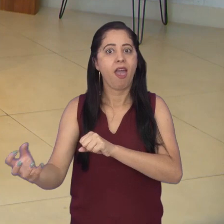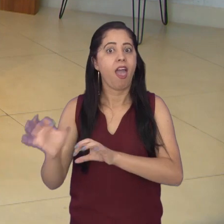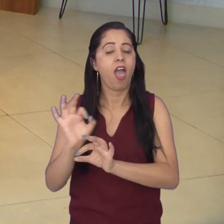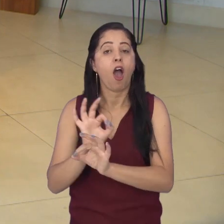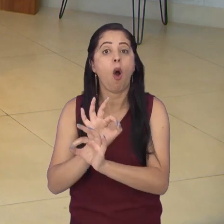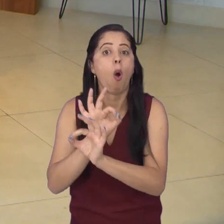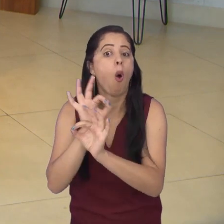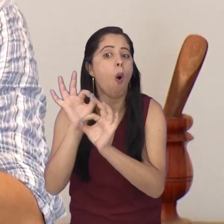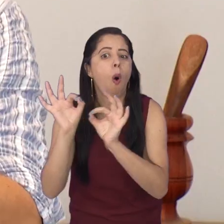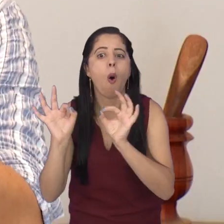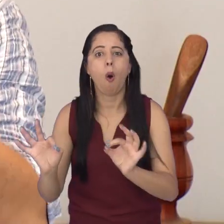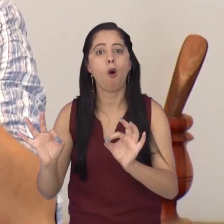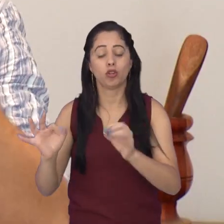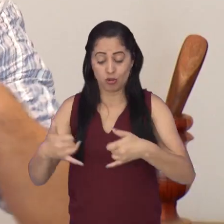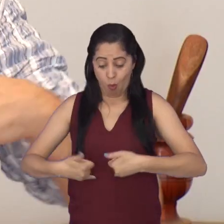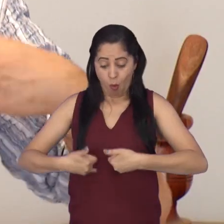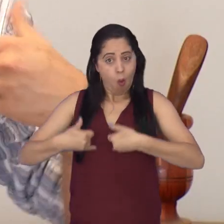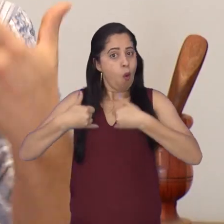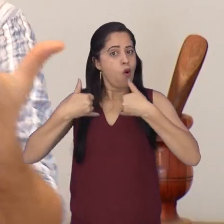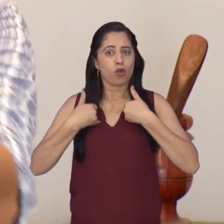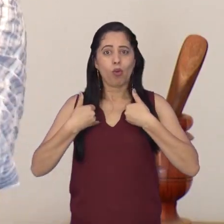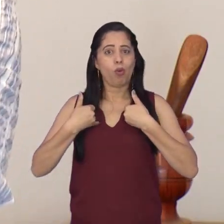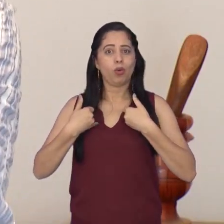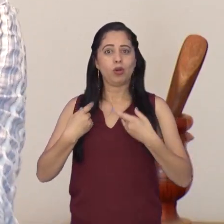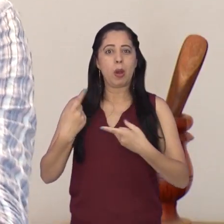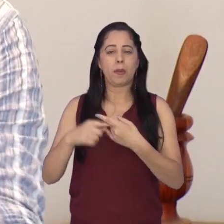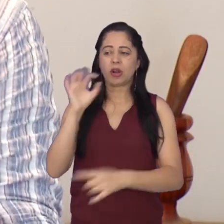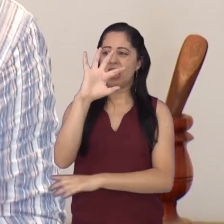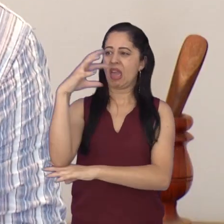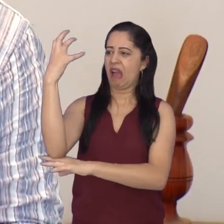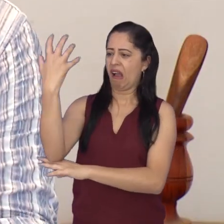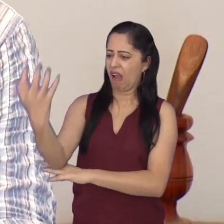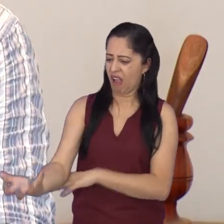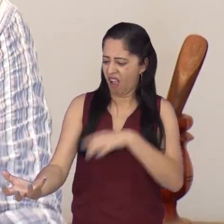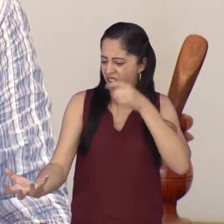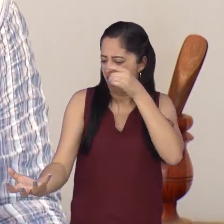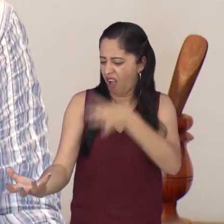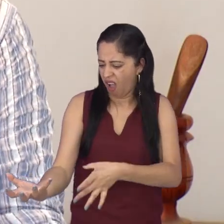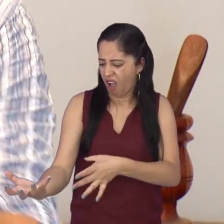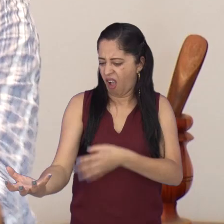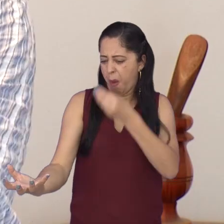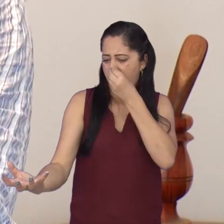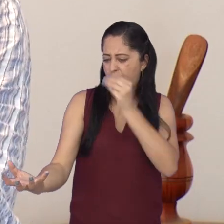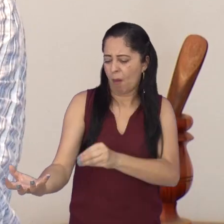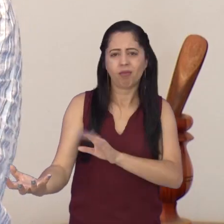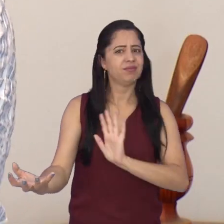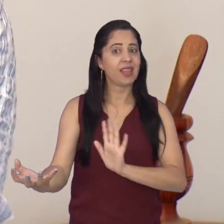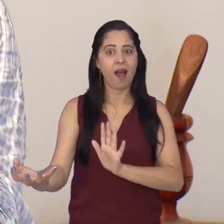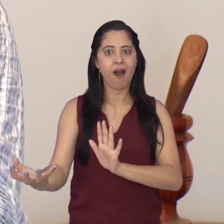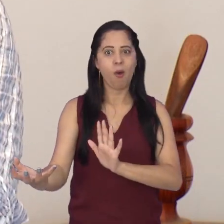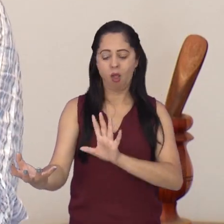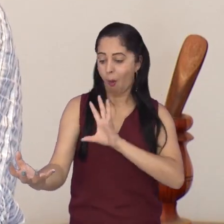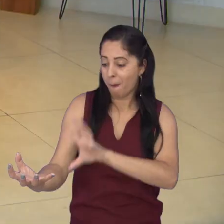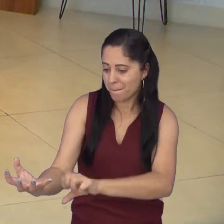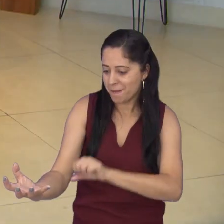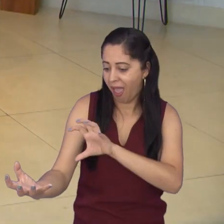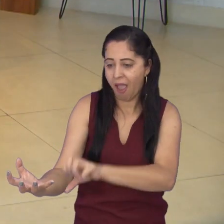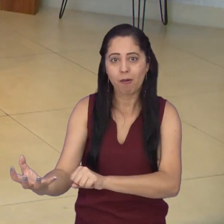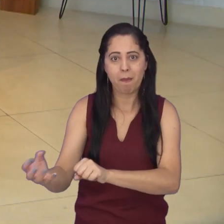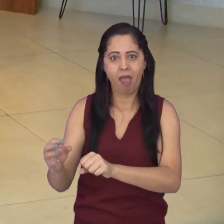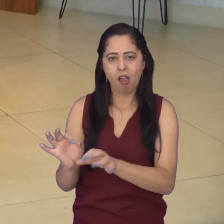isso já é um ponto que dá até orgulho de você falar para os seus amigos numa conversa que é de madeira resgatada. E